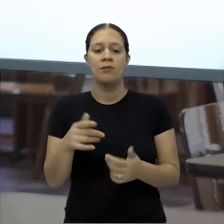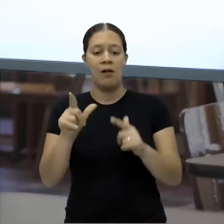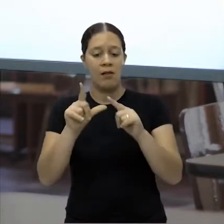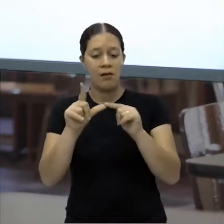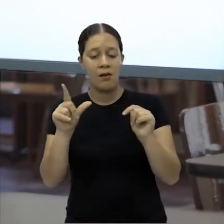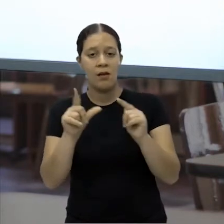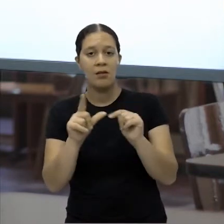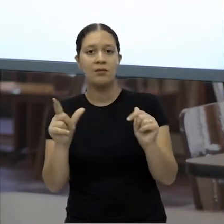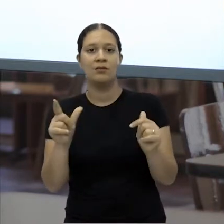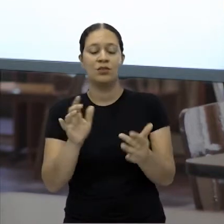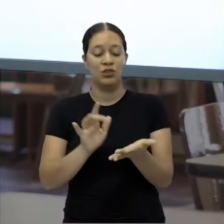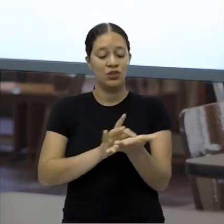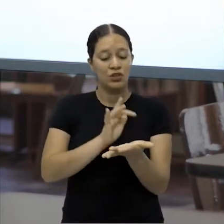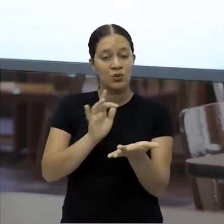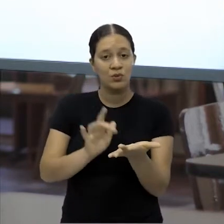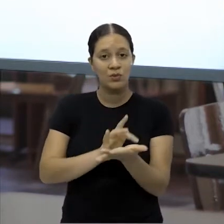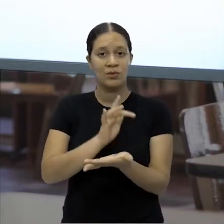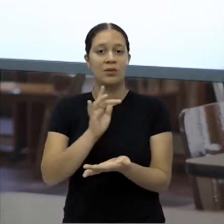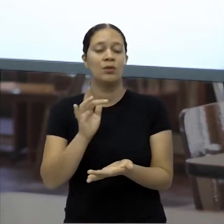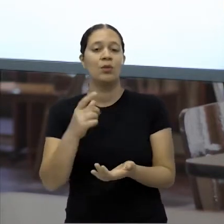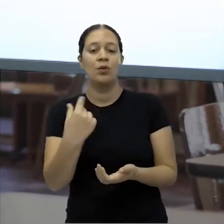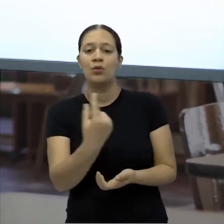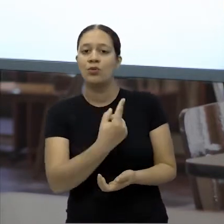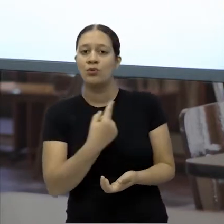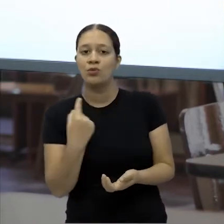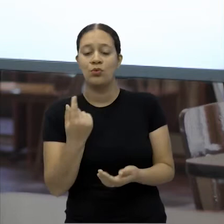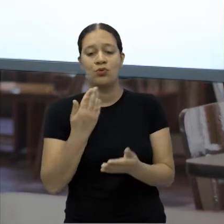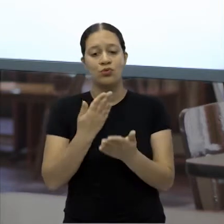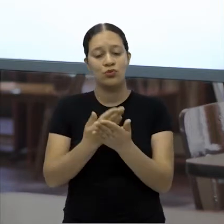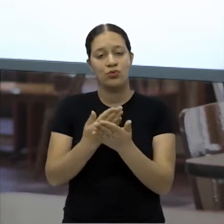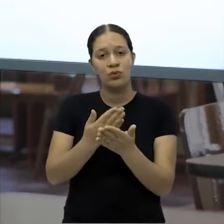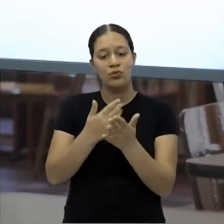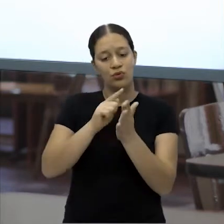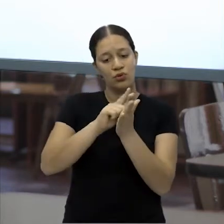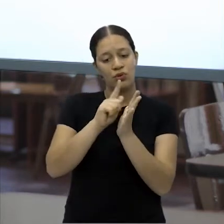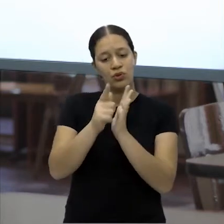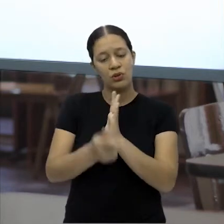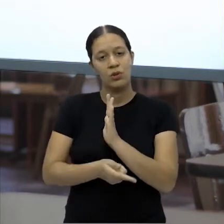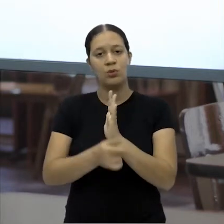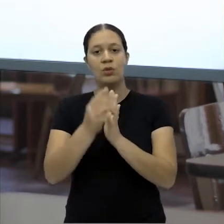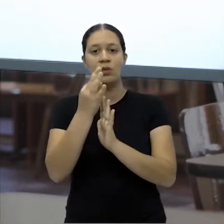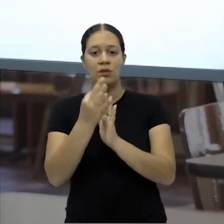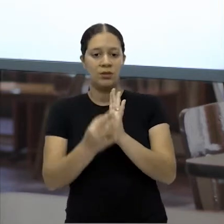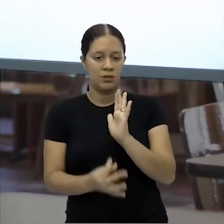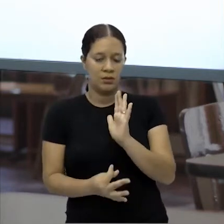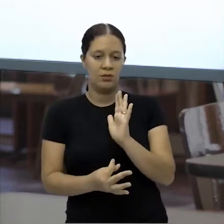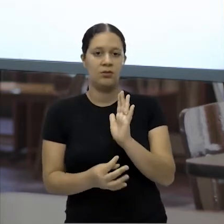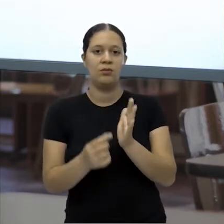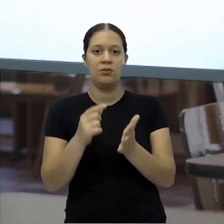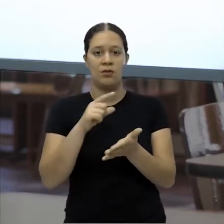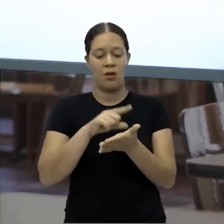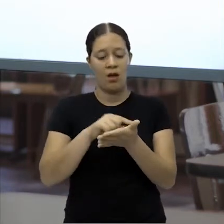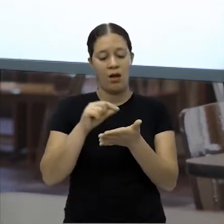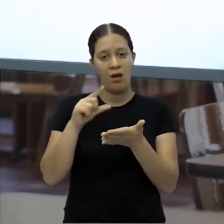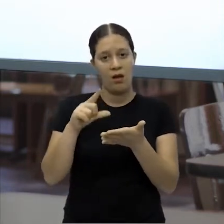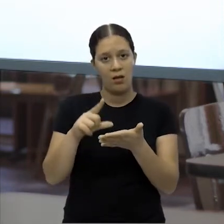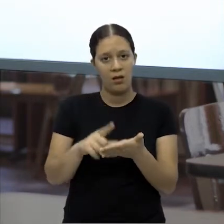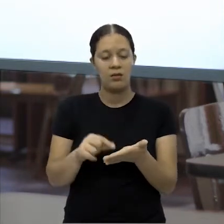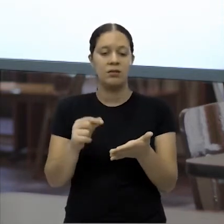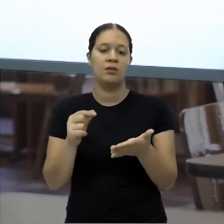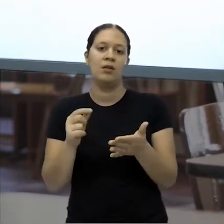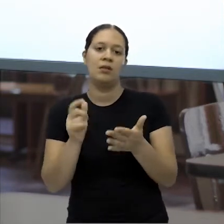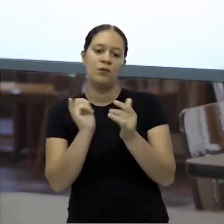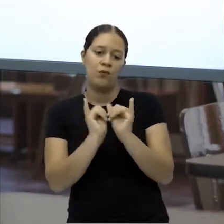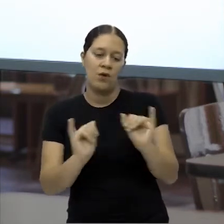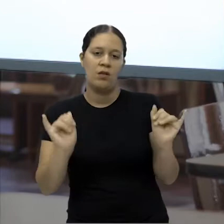letramento digital. Então, nós estamos trabalhando o gênero textual divulgação científica.